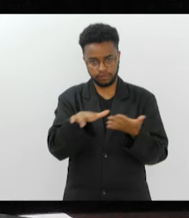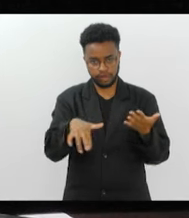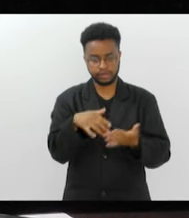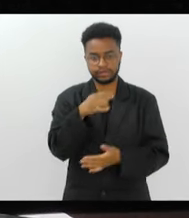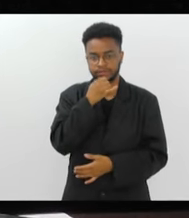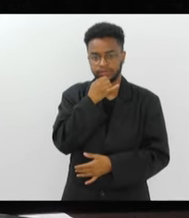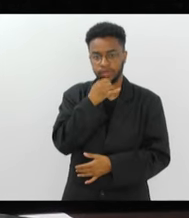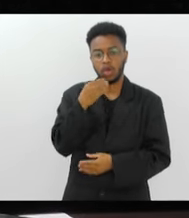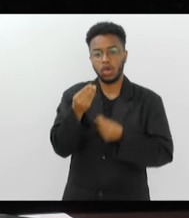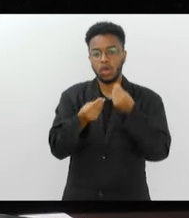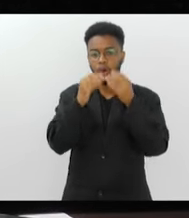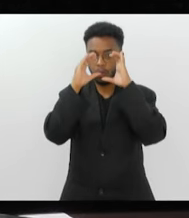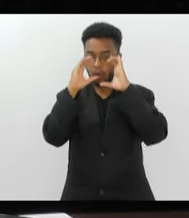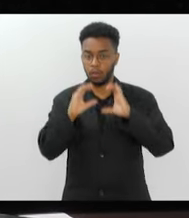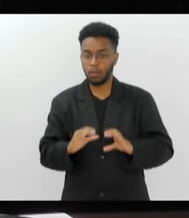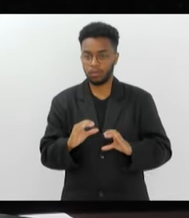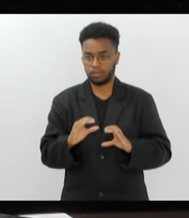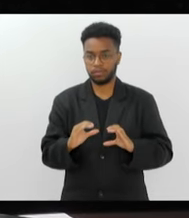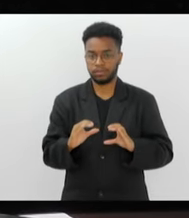o comportamento fora